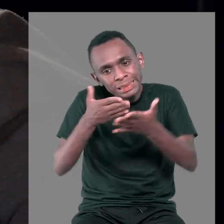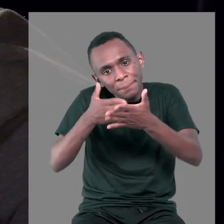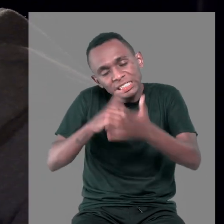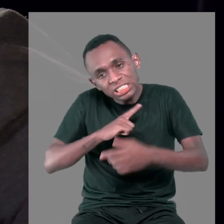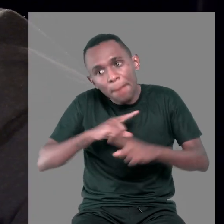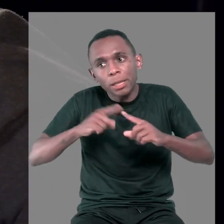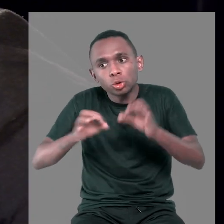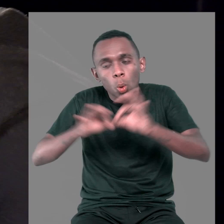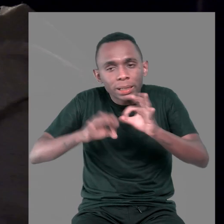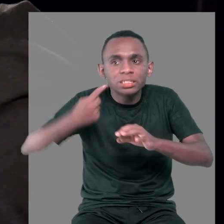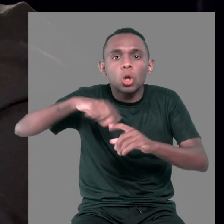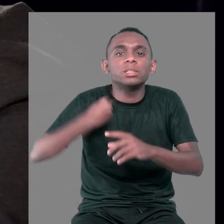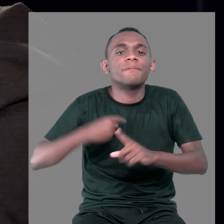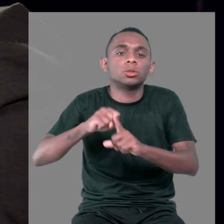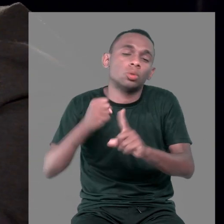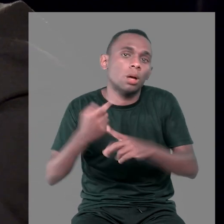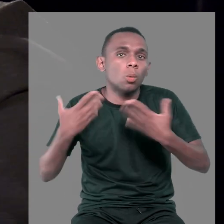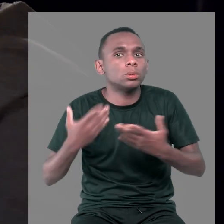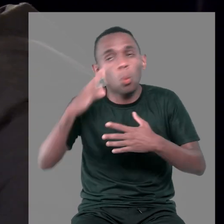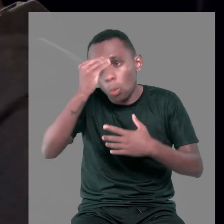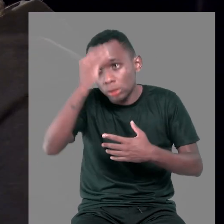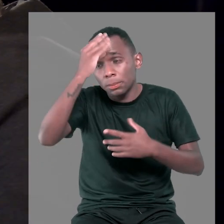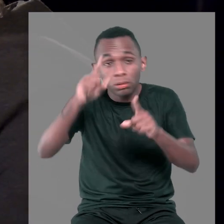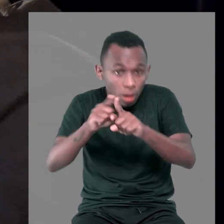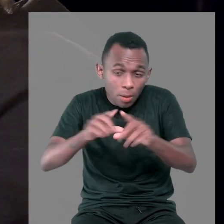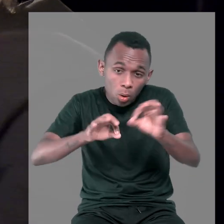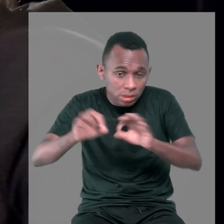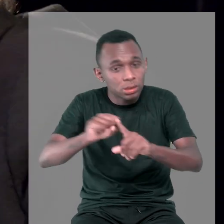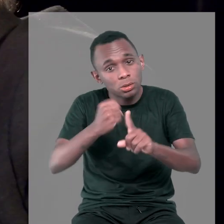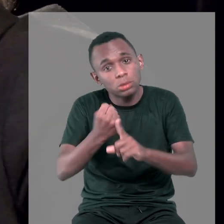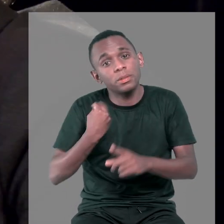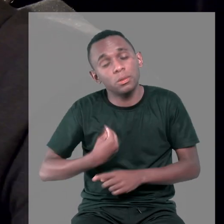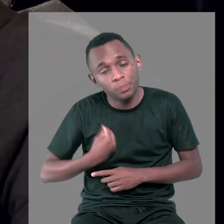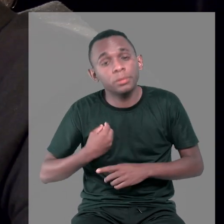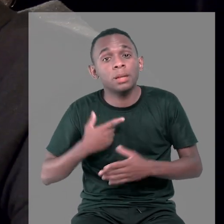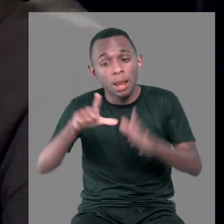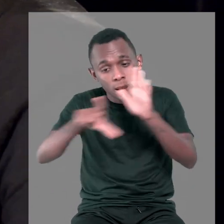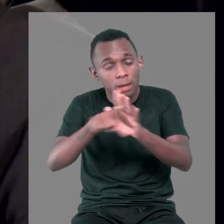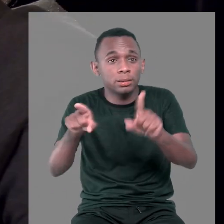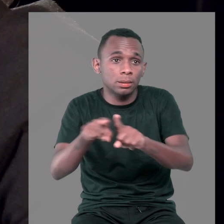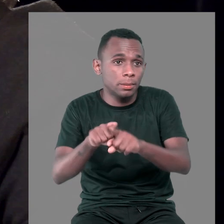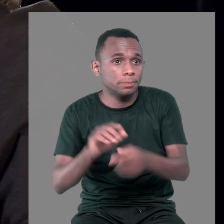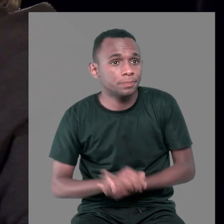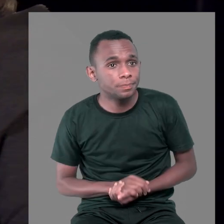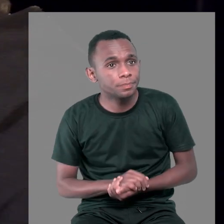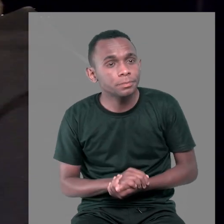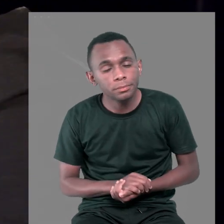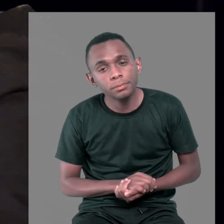no que concerne a essa forma de organização